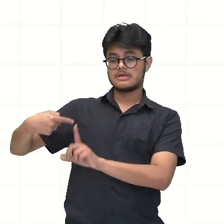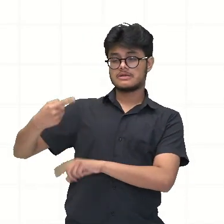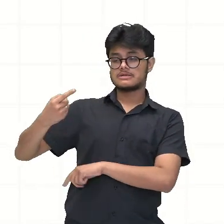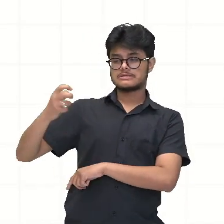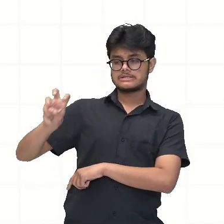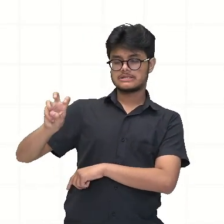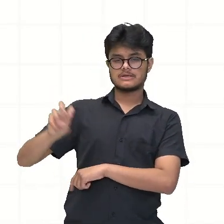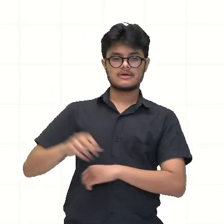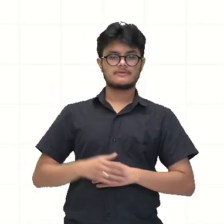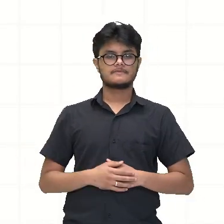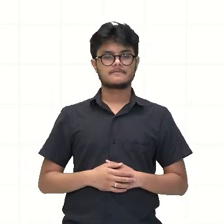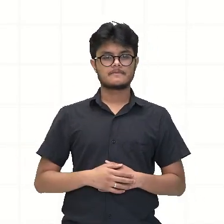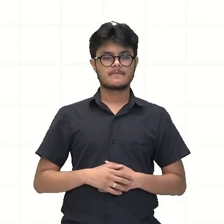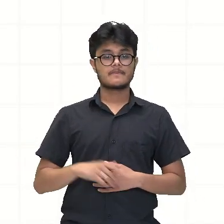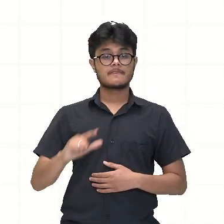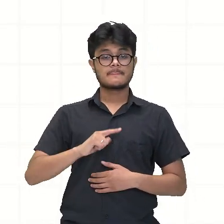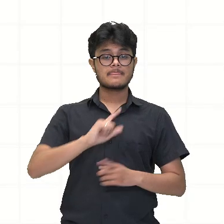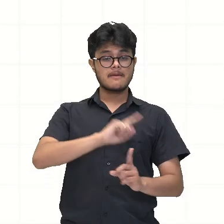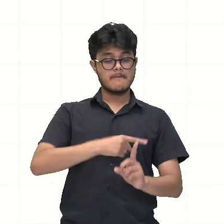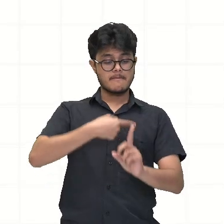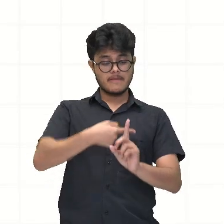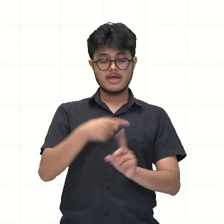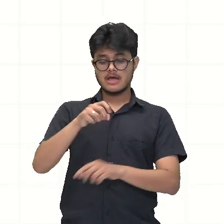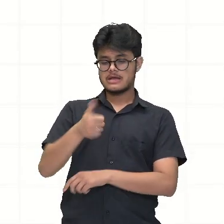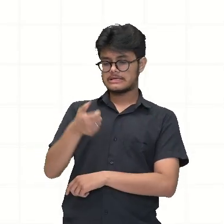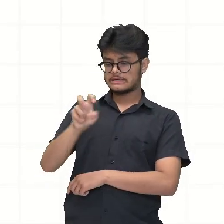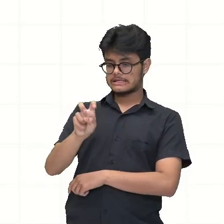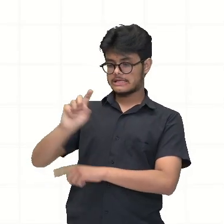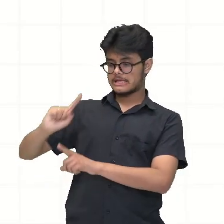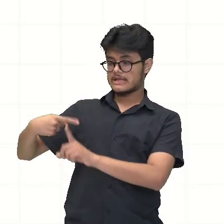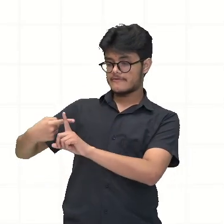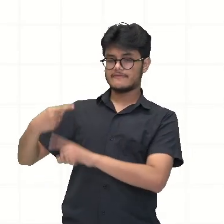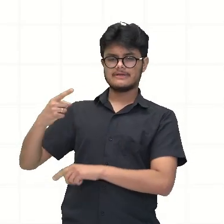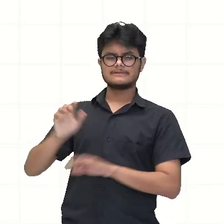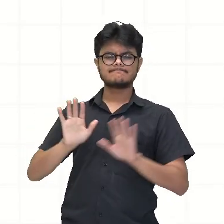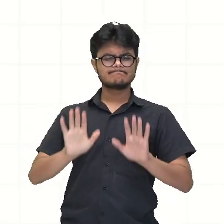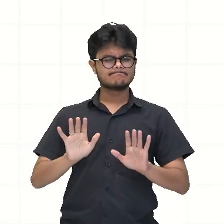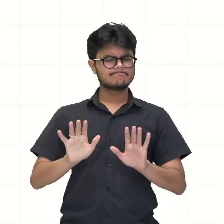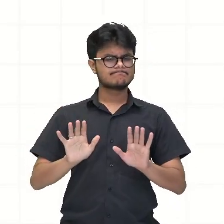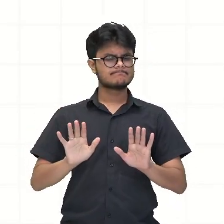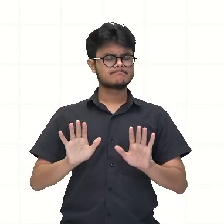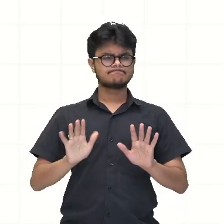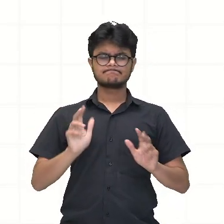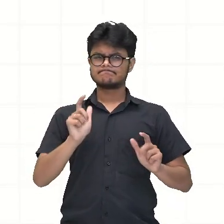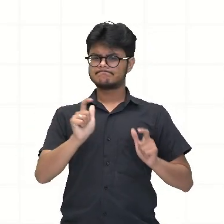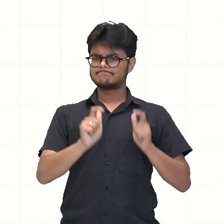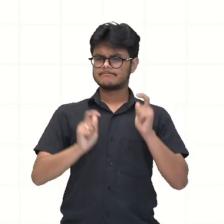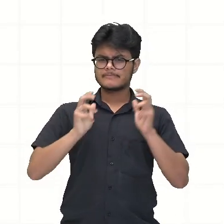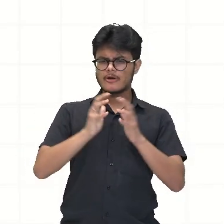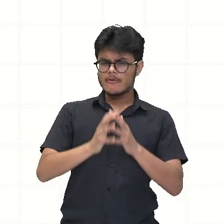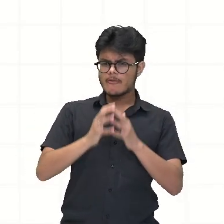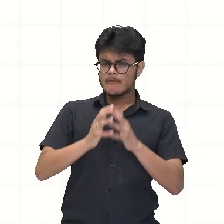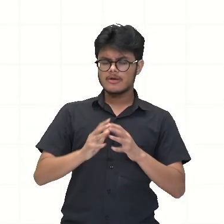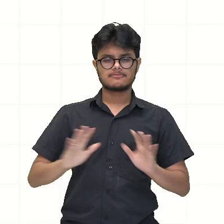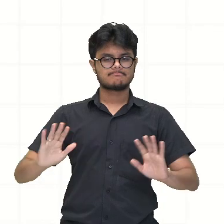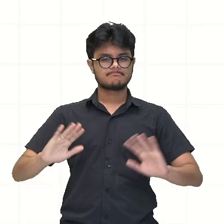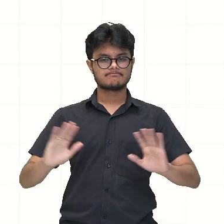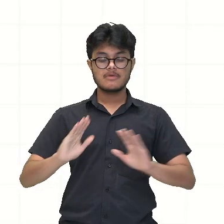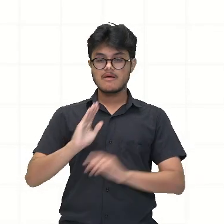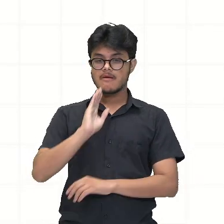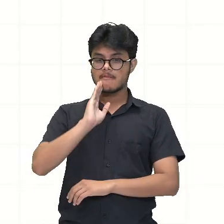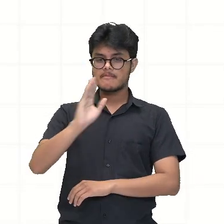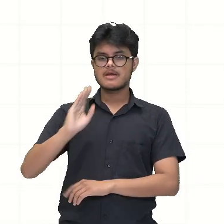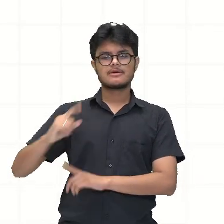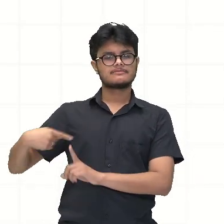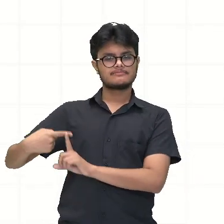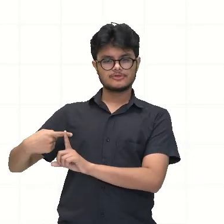mais e vezes. Também você pode se confundir na hora de calcular, mas não pode se confundir, porque a prioridade aqui é